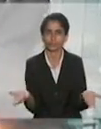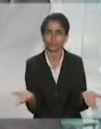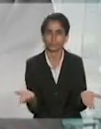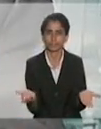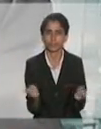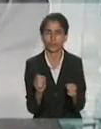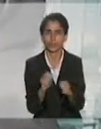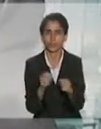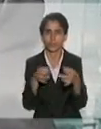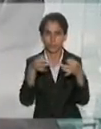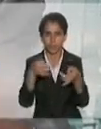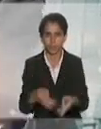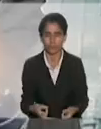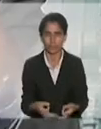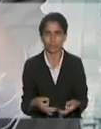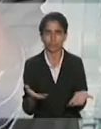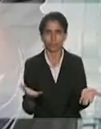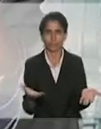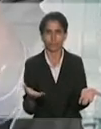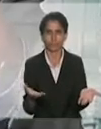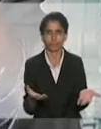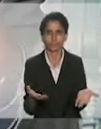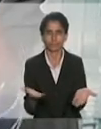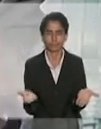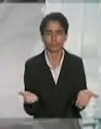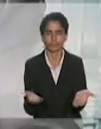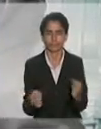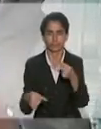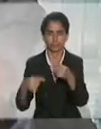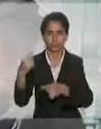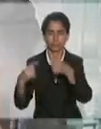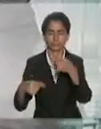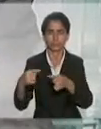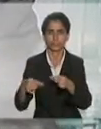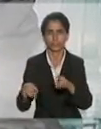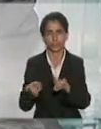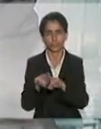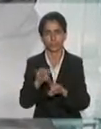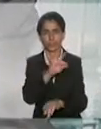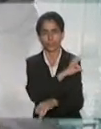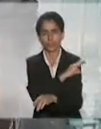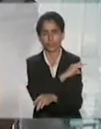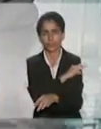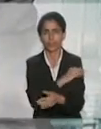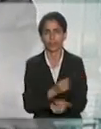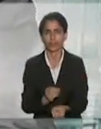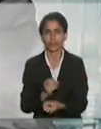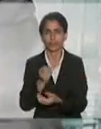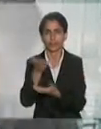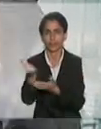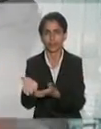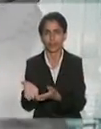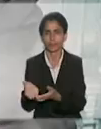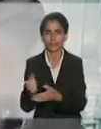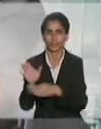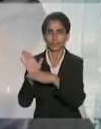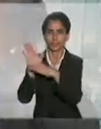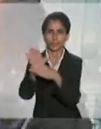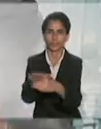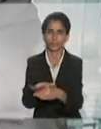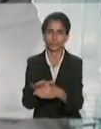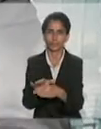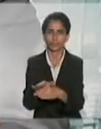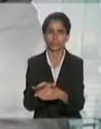se justifica, sob o ponto de vista político e técnico, você dar qualquer